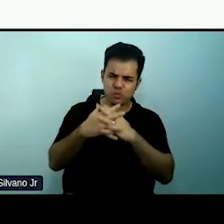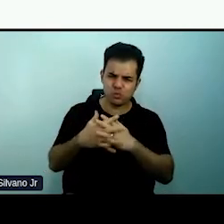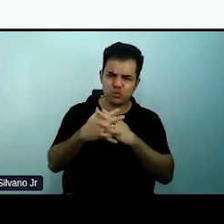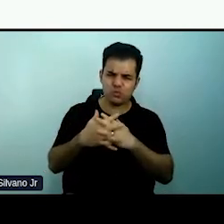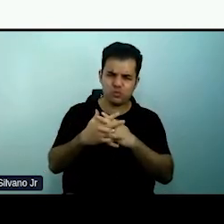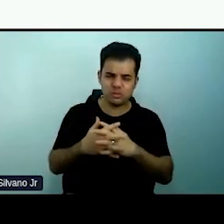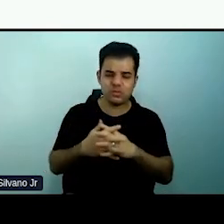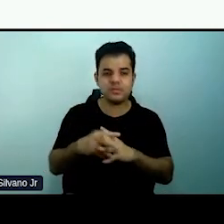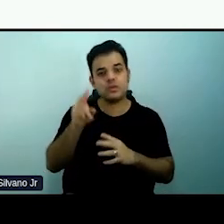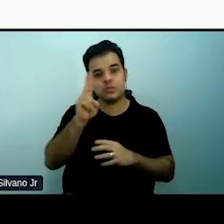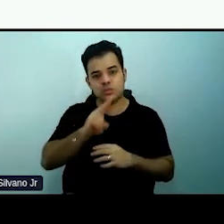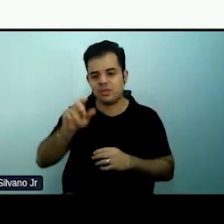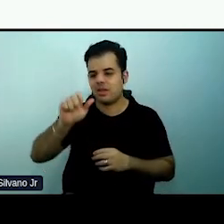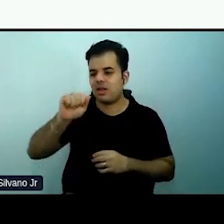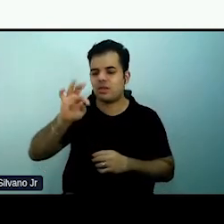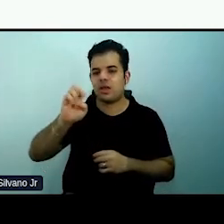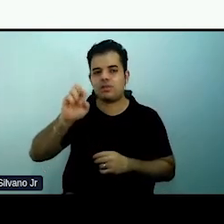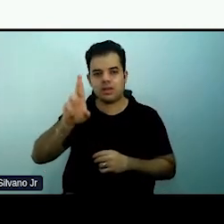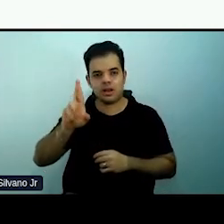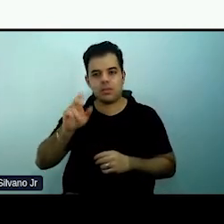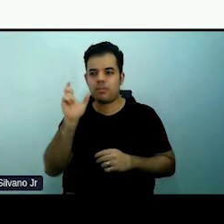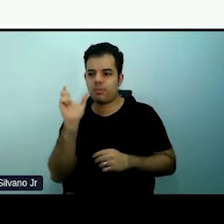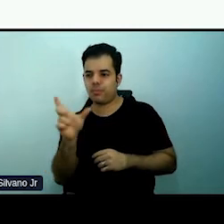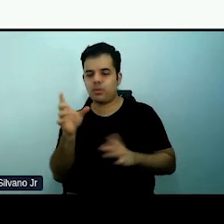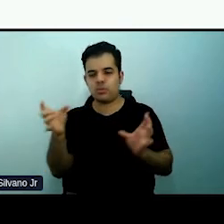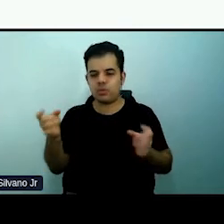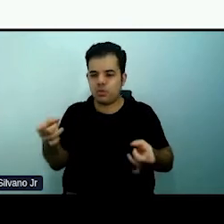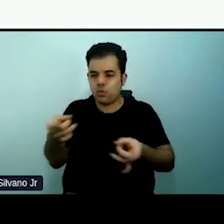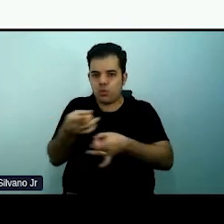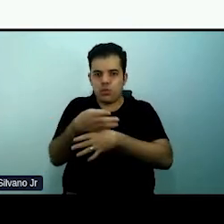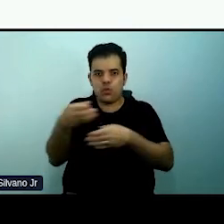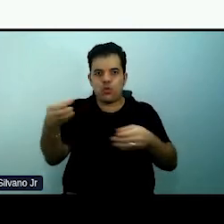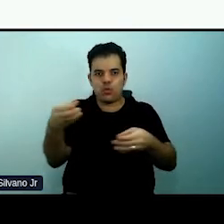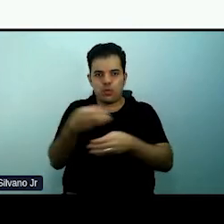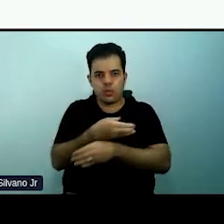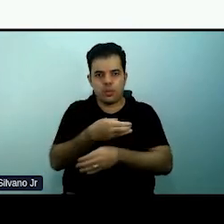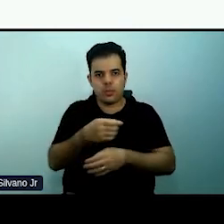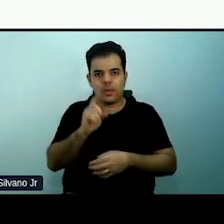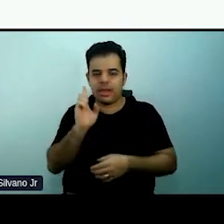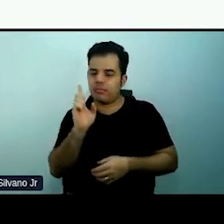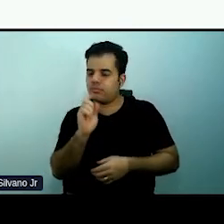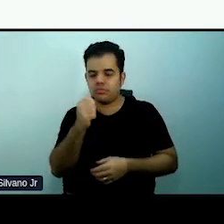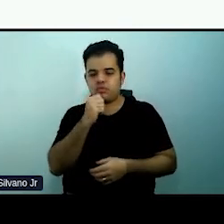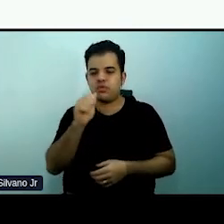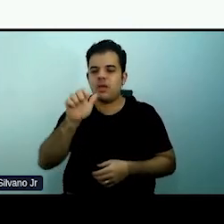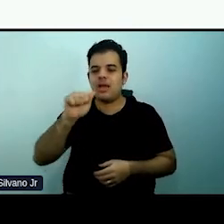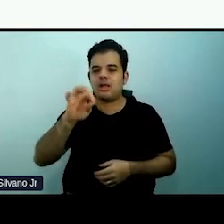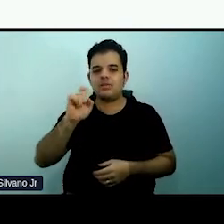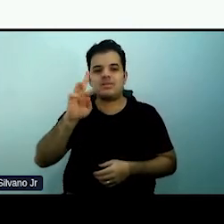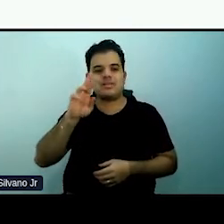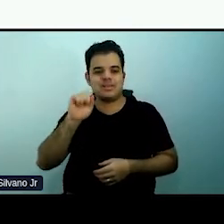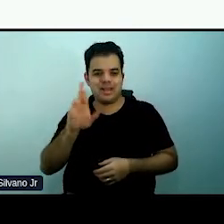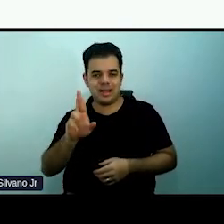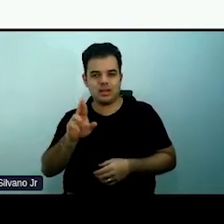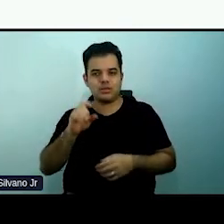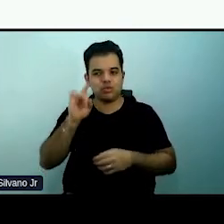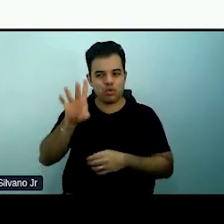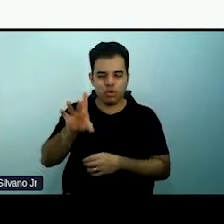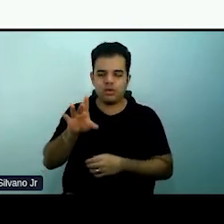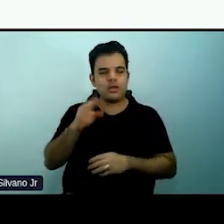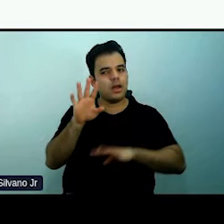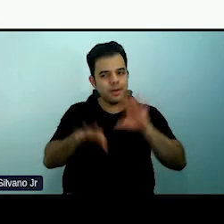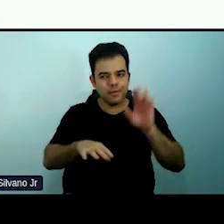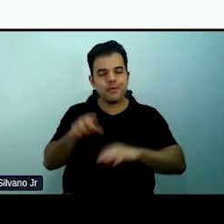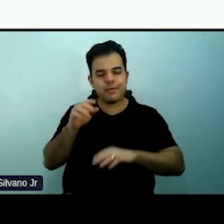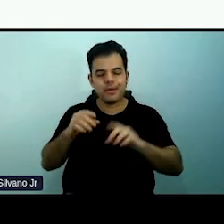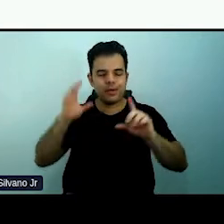os botões alterar sem um rótulo completo, né, tava ali, tipo, só alterar, e isso é muito comum a gente encontrar, pessoal que